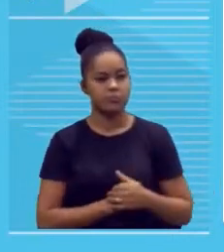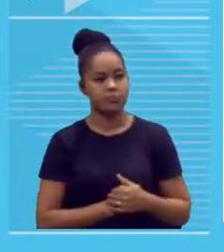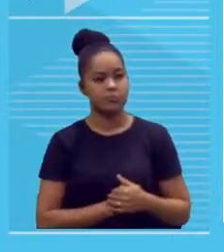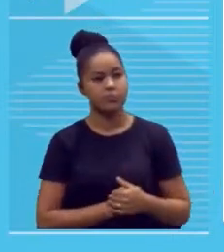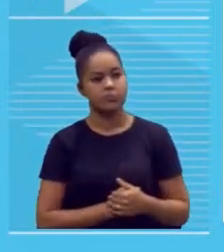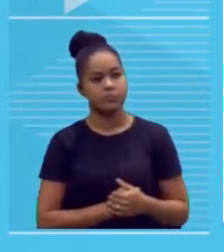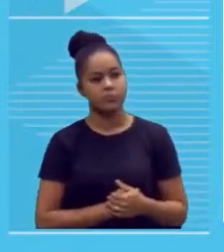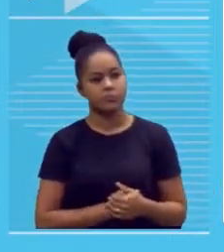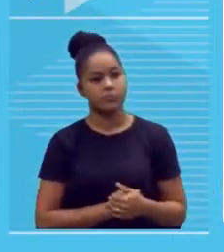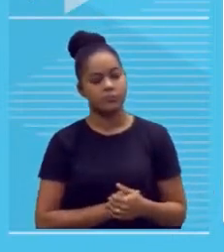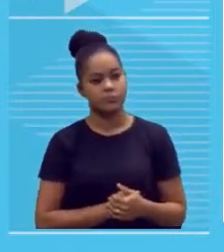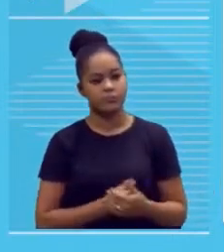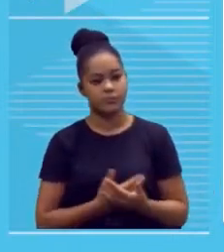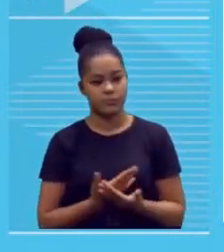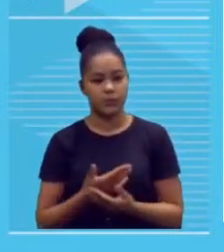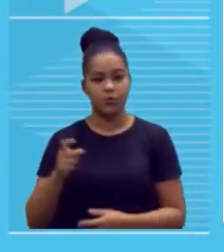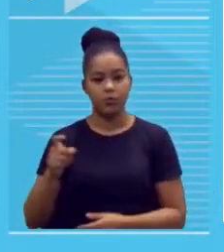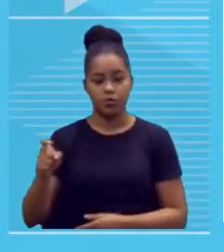dado um par ordenado,